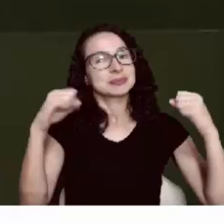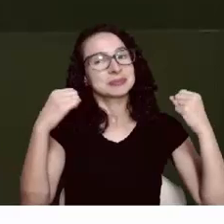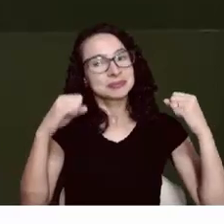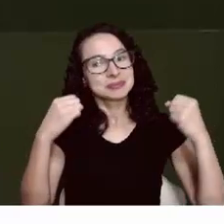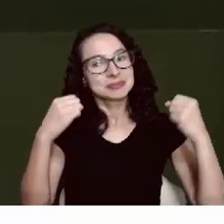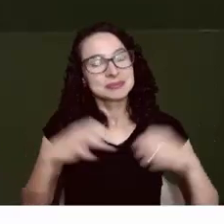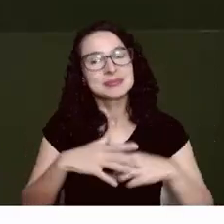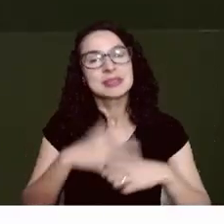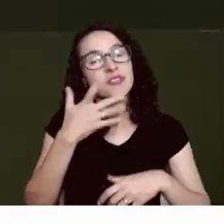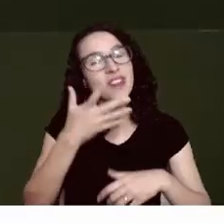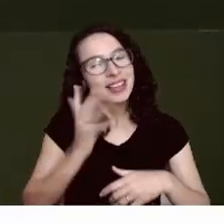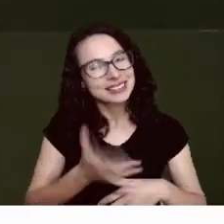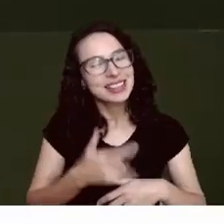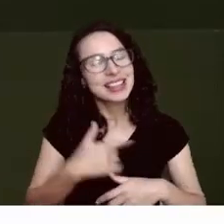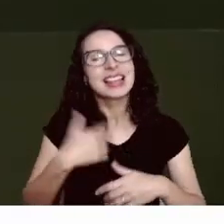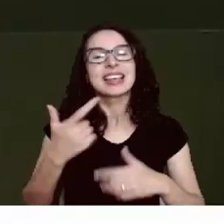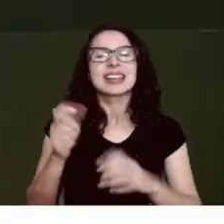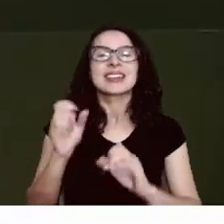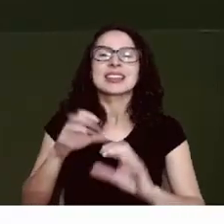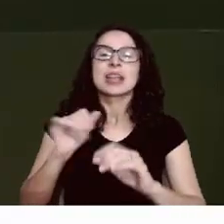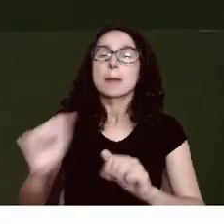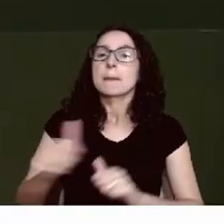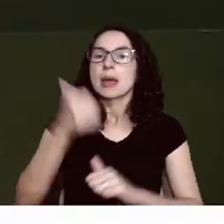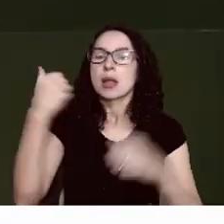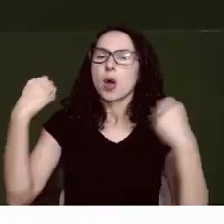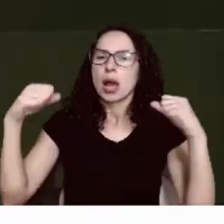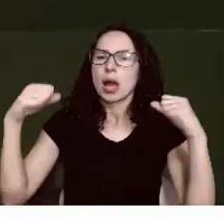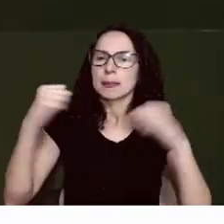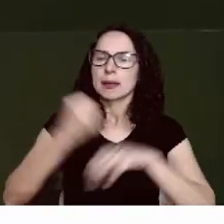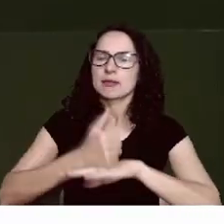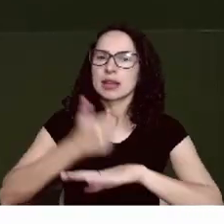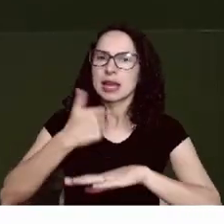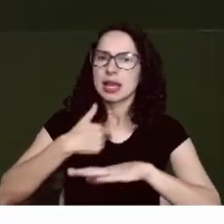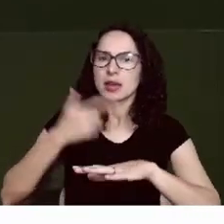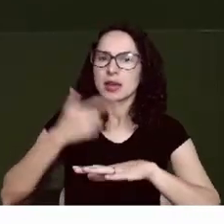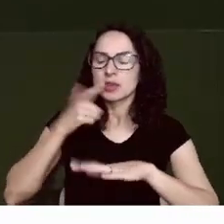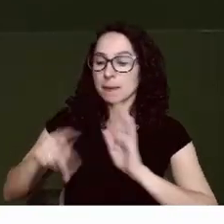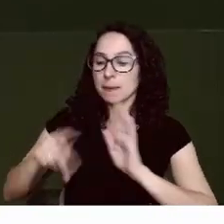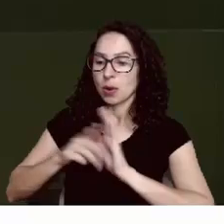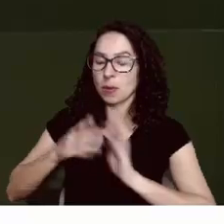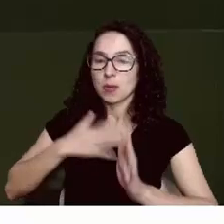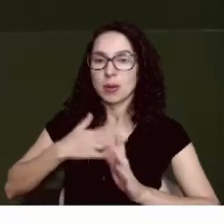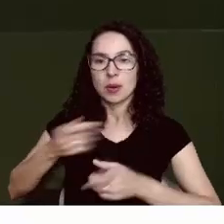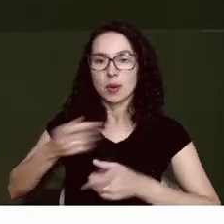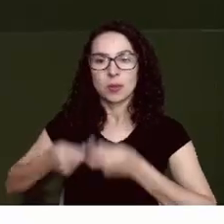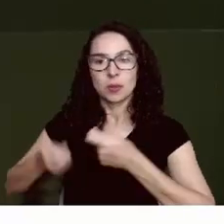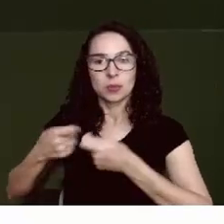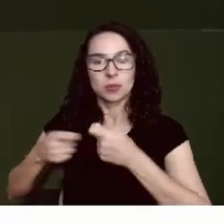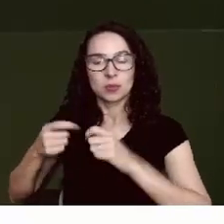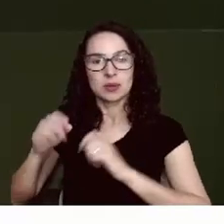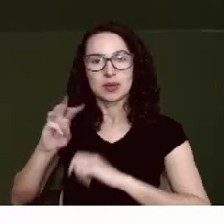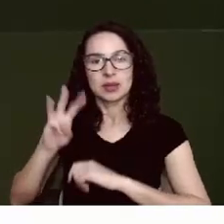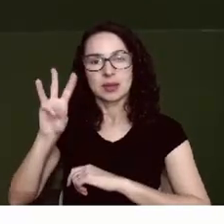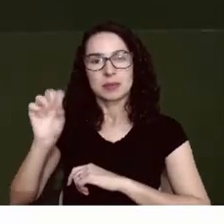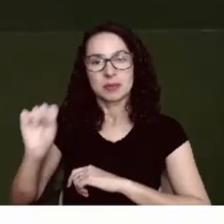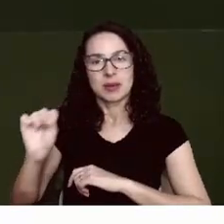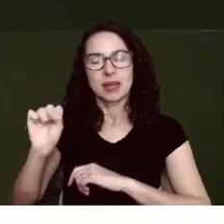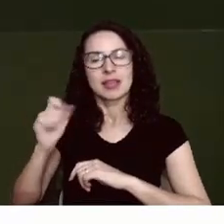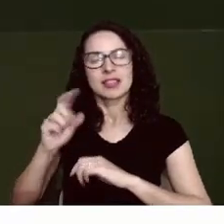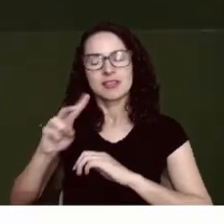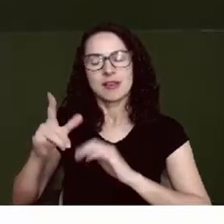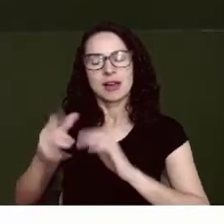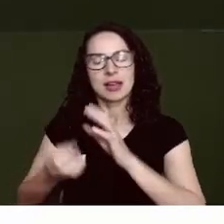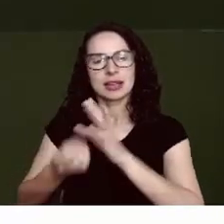aula em uma das melhores academias de Franca, hoje eu estou montando meu próprio negócio, a minha academia WS Pro, em breve vai estar, e